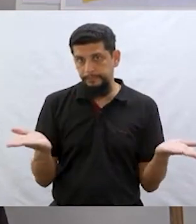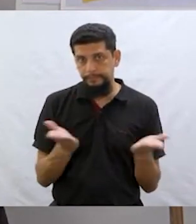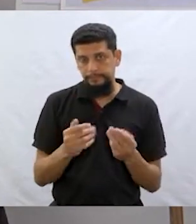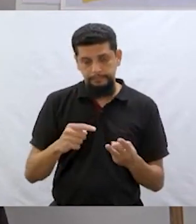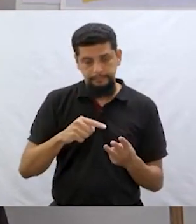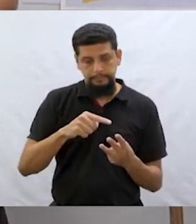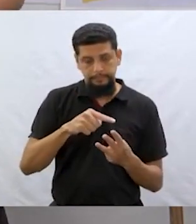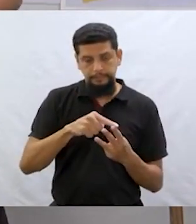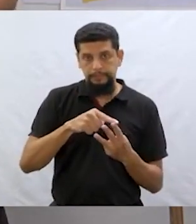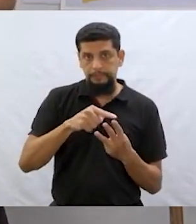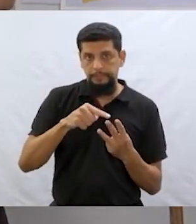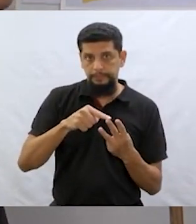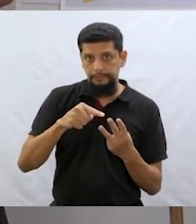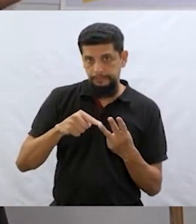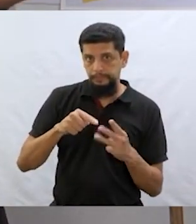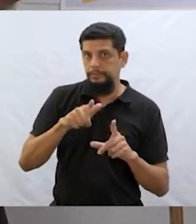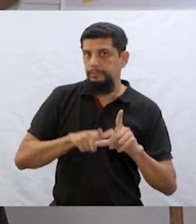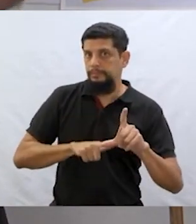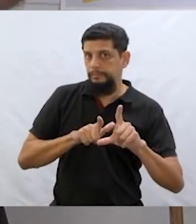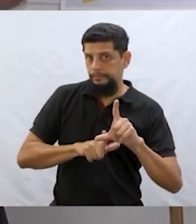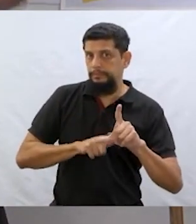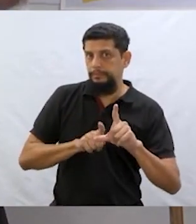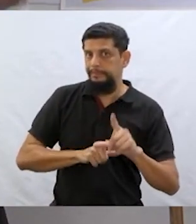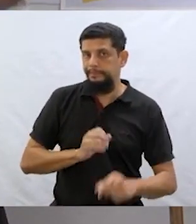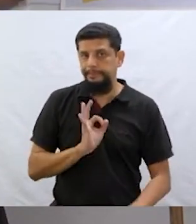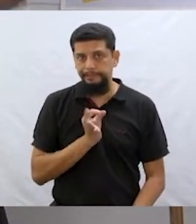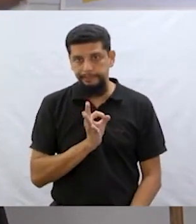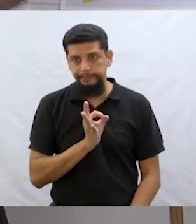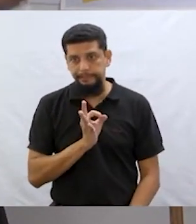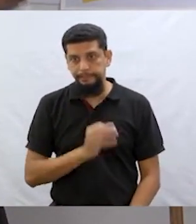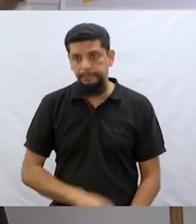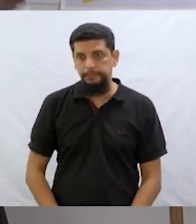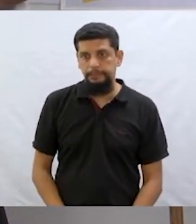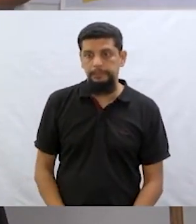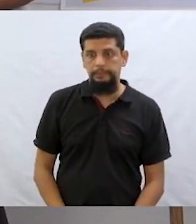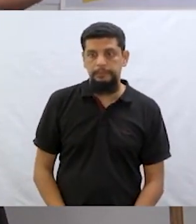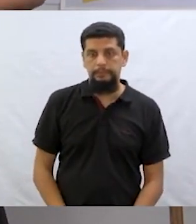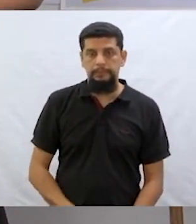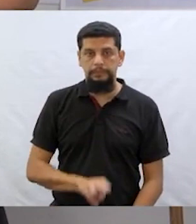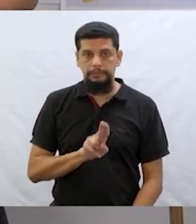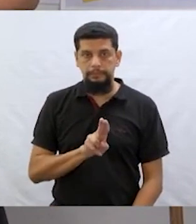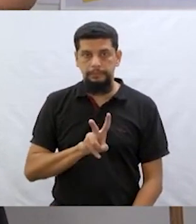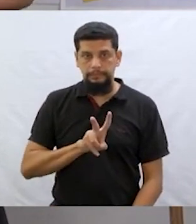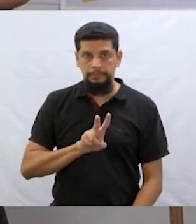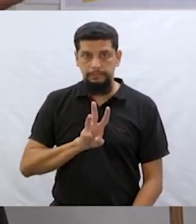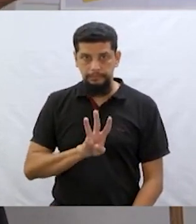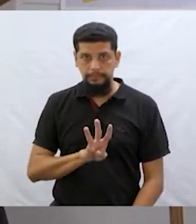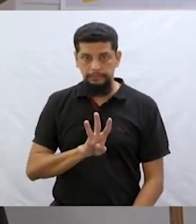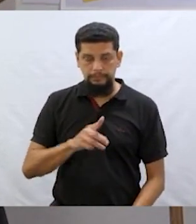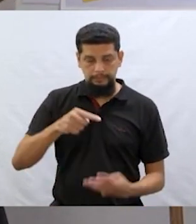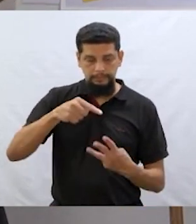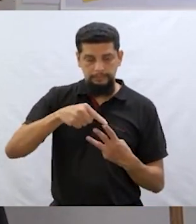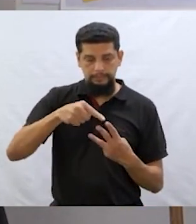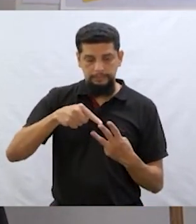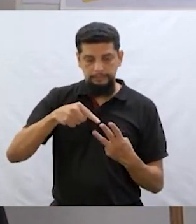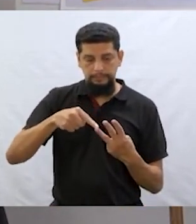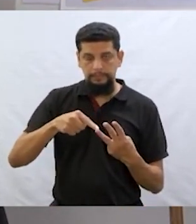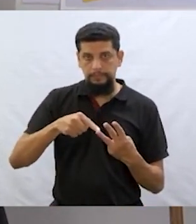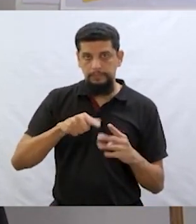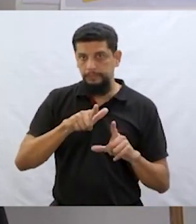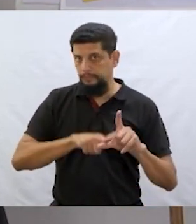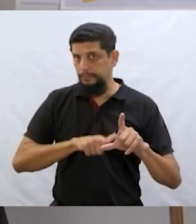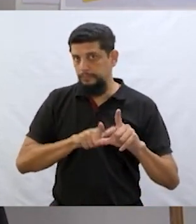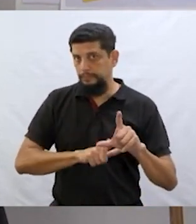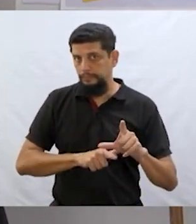Então, aqui estão as nossas 3 letrinhas, né, professora? Isso mesmo, ó, U, V e W. Aqui estão as nossas 3 letras.